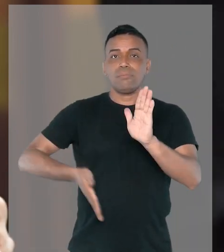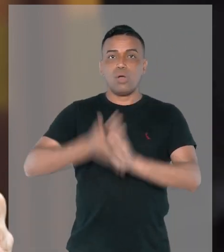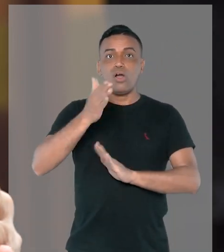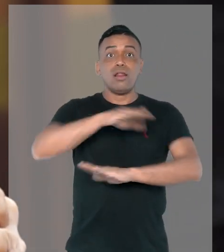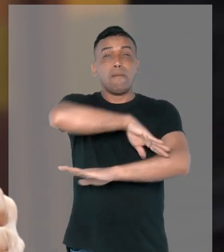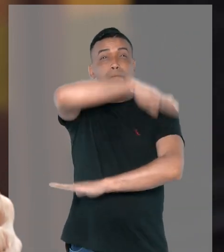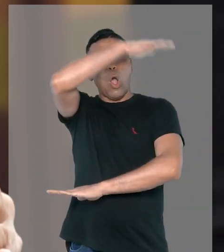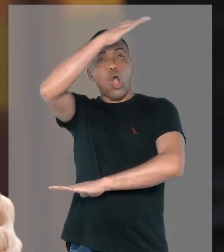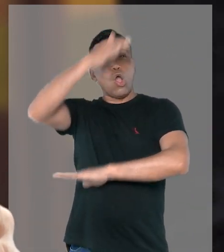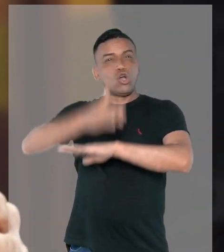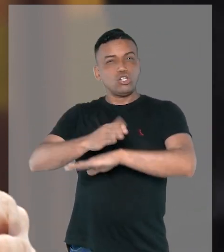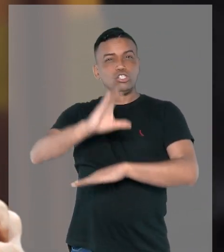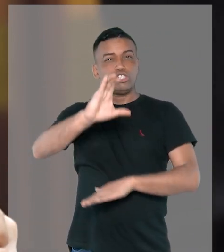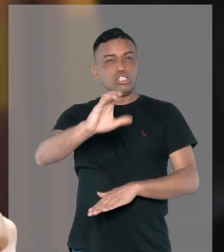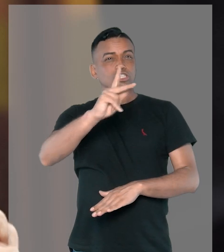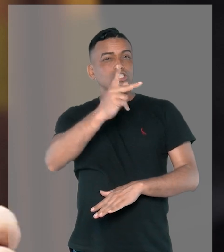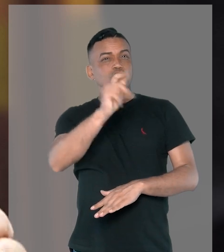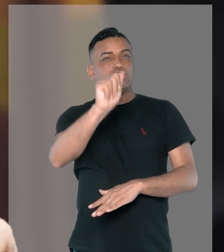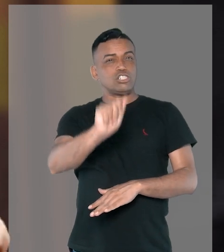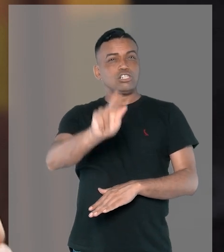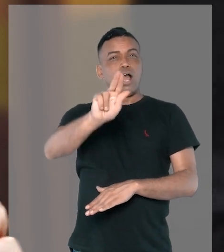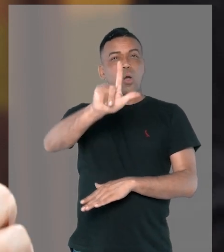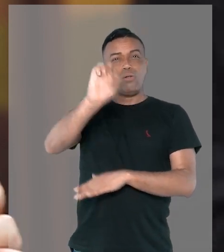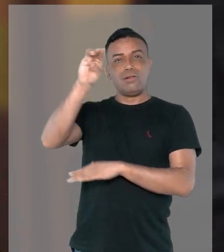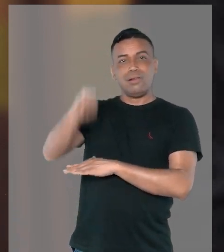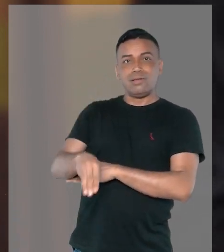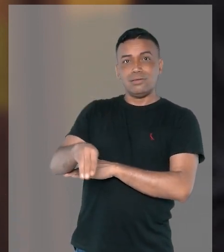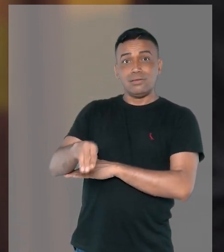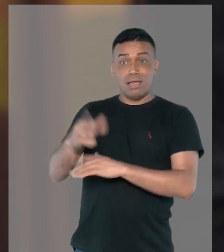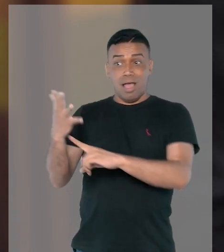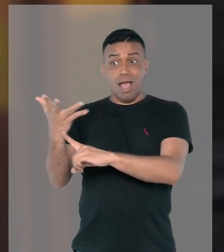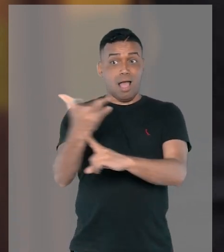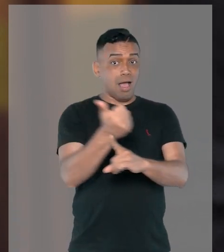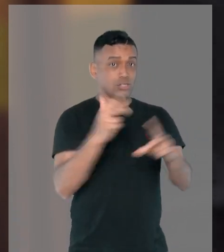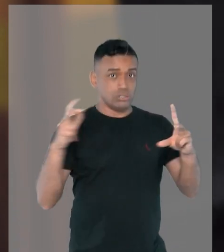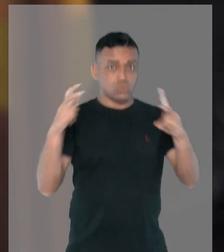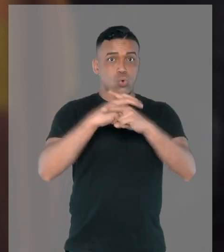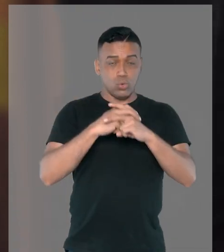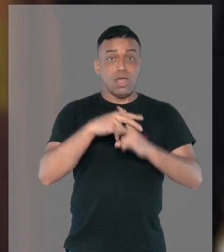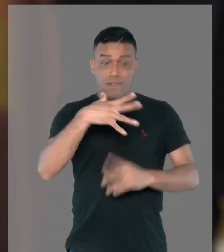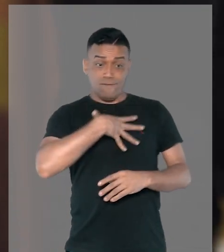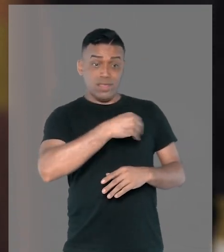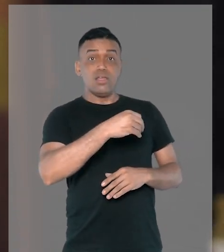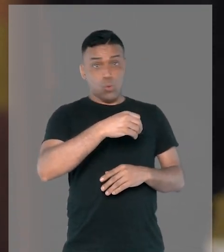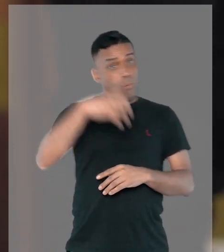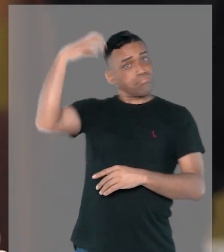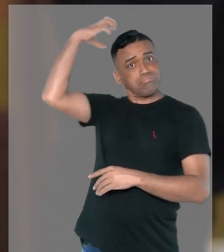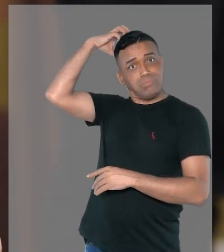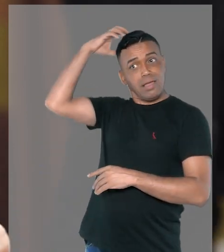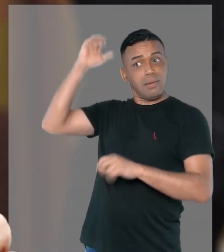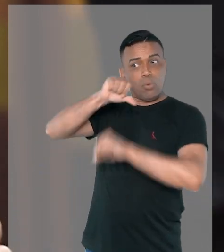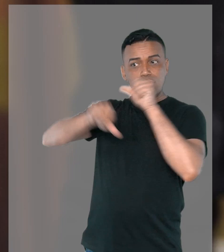Monte Shaolin, que é das artes marciais. Ele era filho de um príncipe também, de um nobre. E ele tinha se tornado um